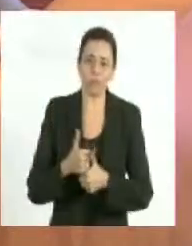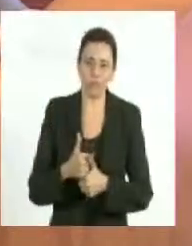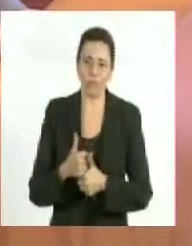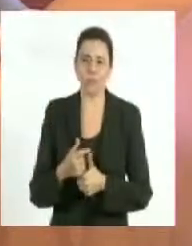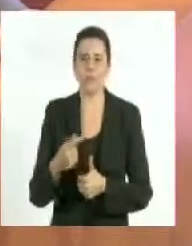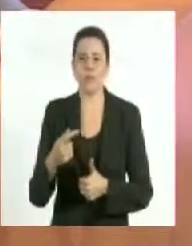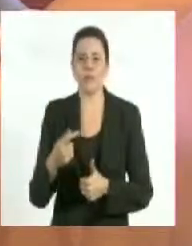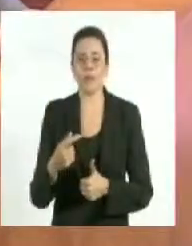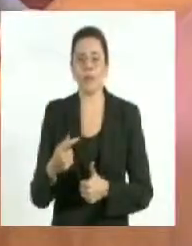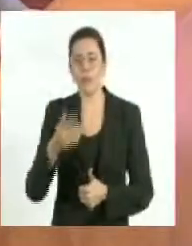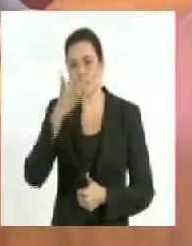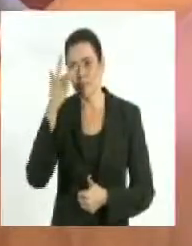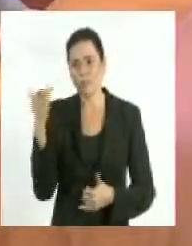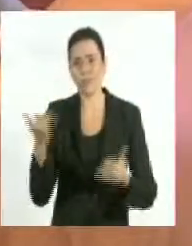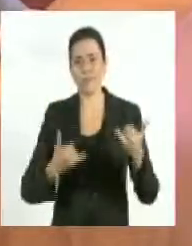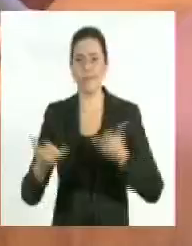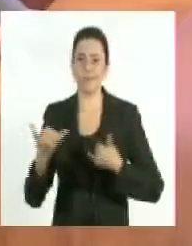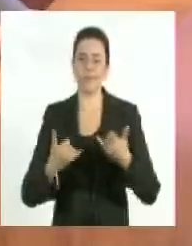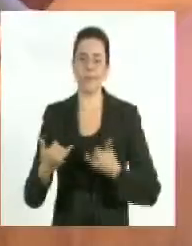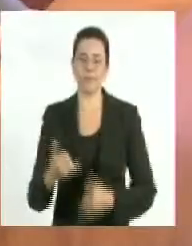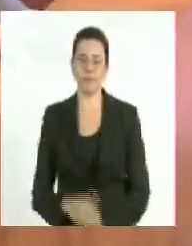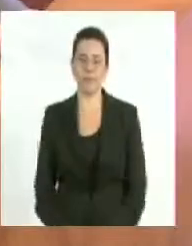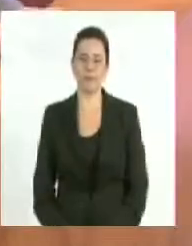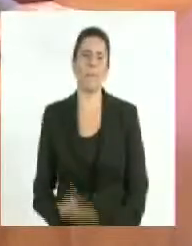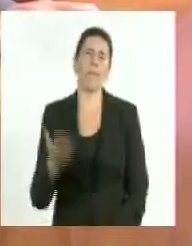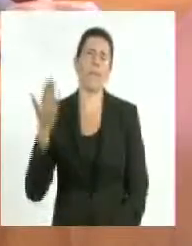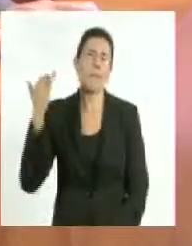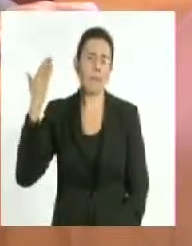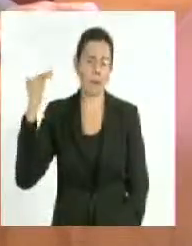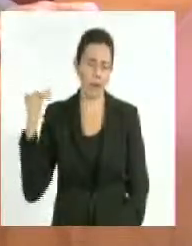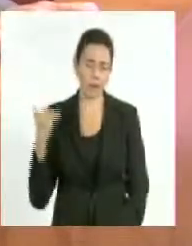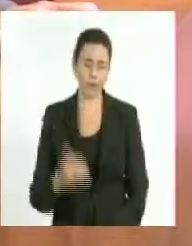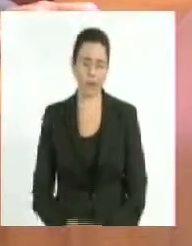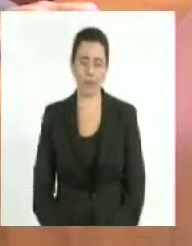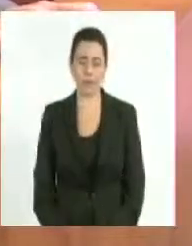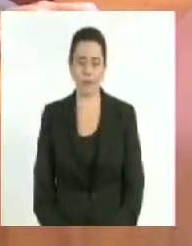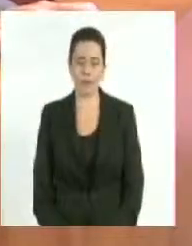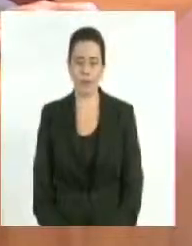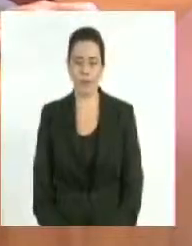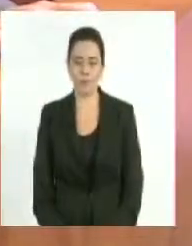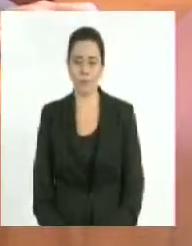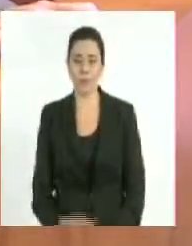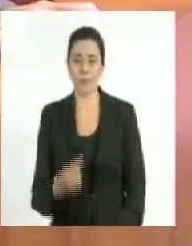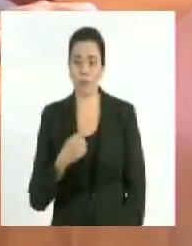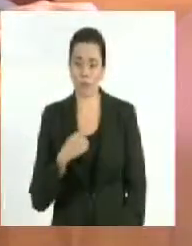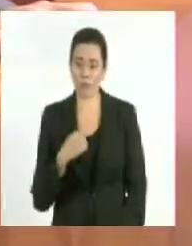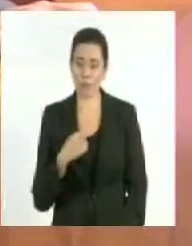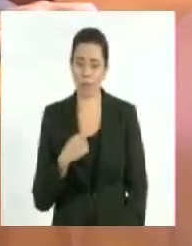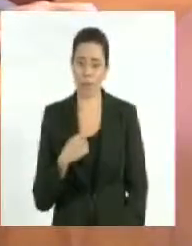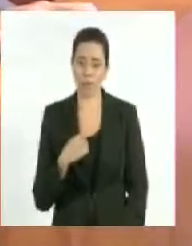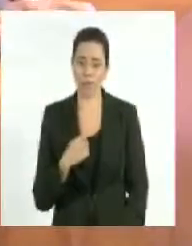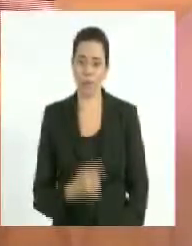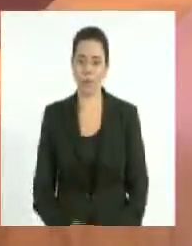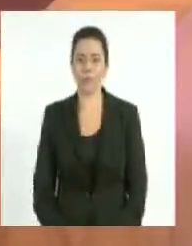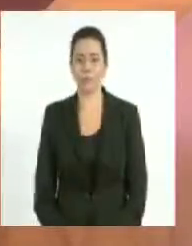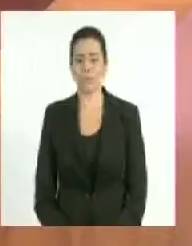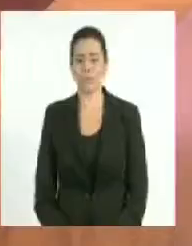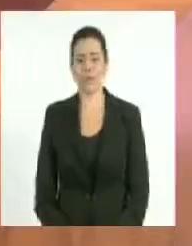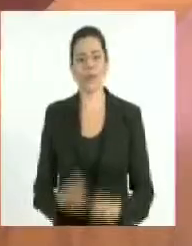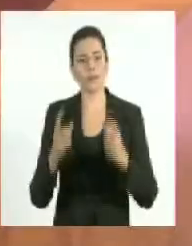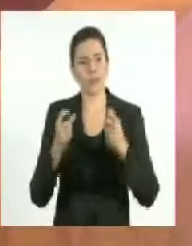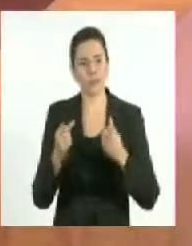casa. Eu me refiro à questão da duplicação da